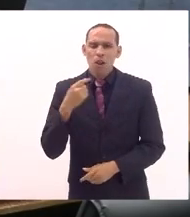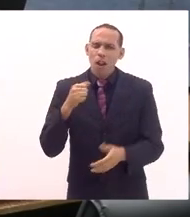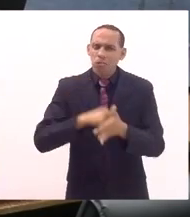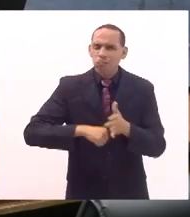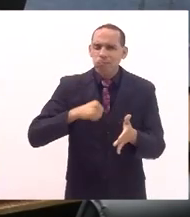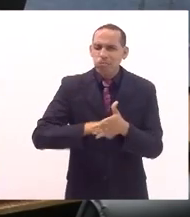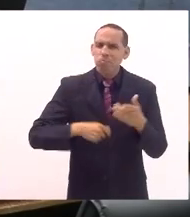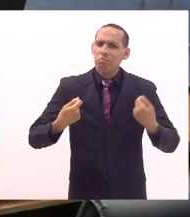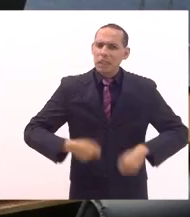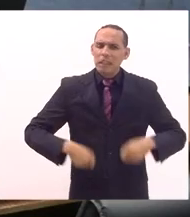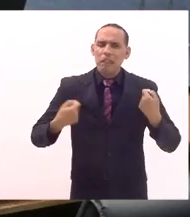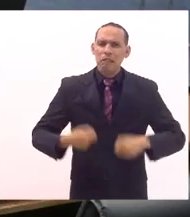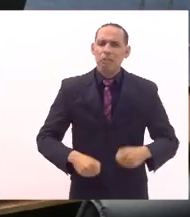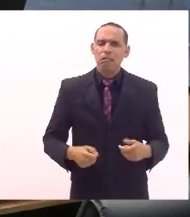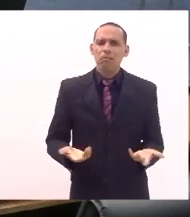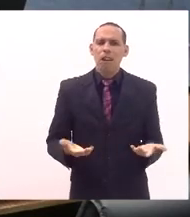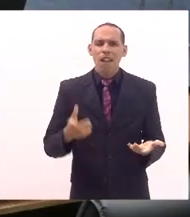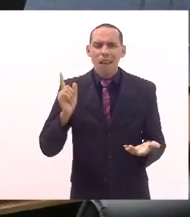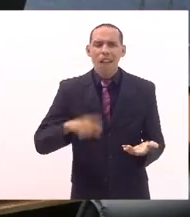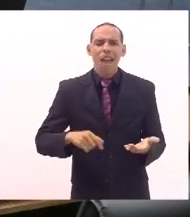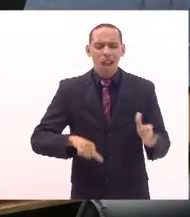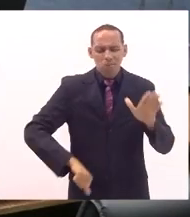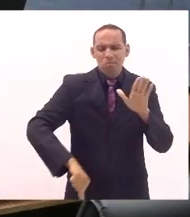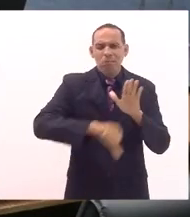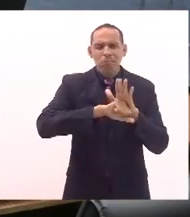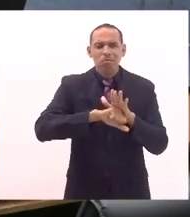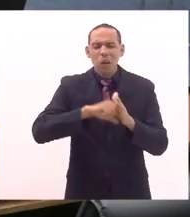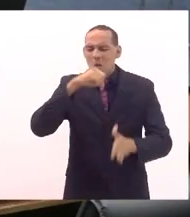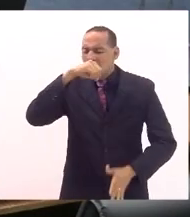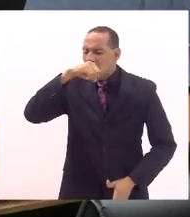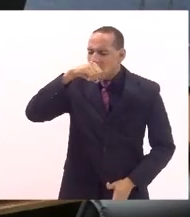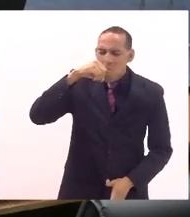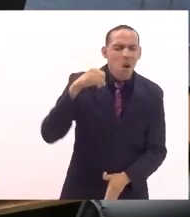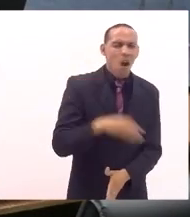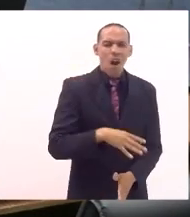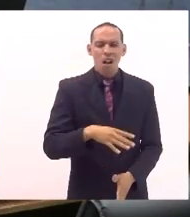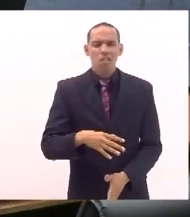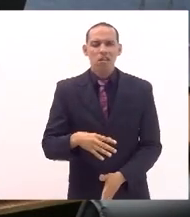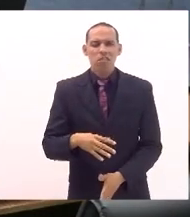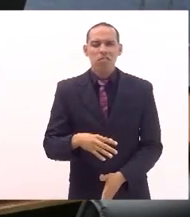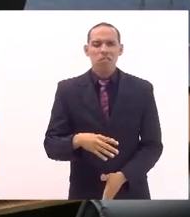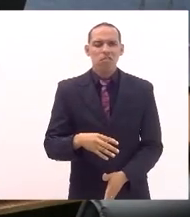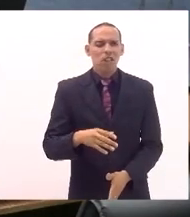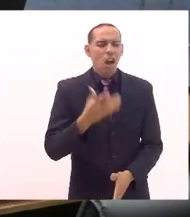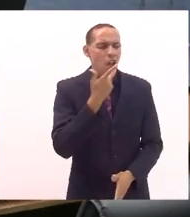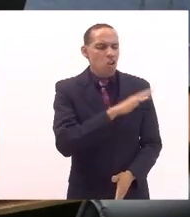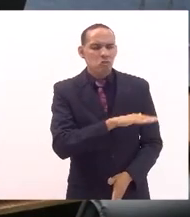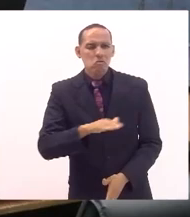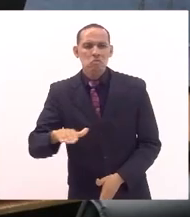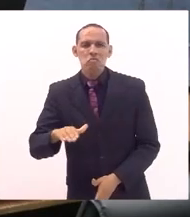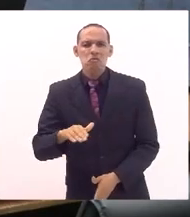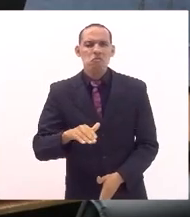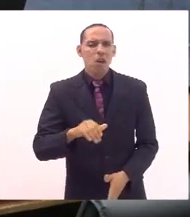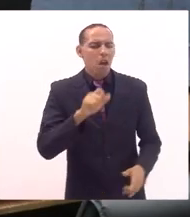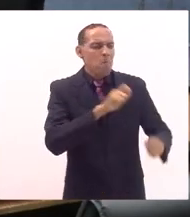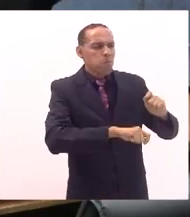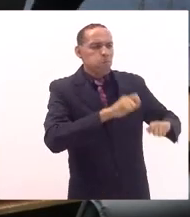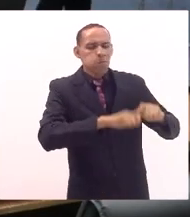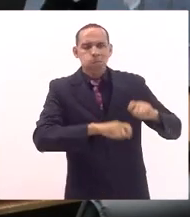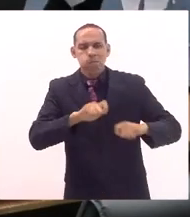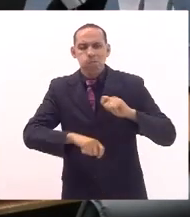vem mente esse crime hediondo e bárbaro que é abusar explorar sexualmente as nossas crianças